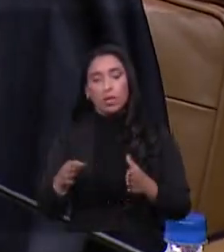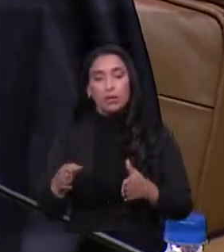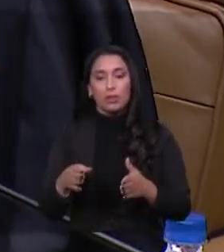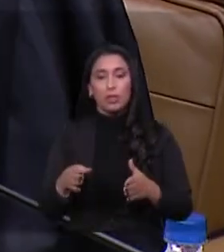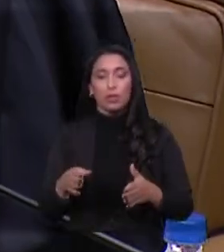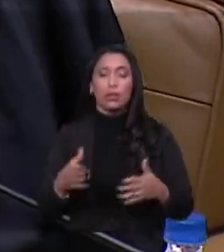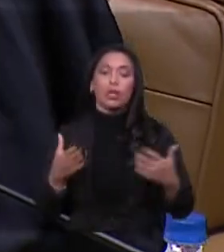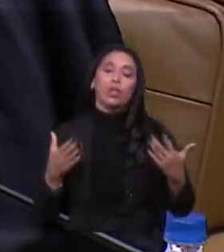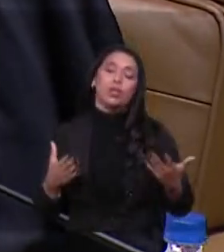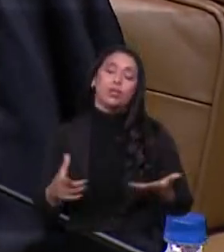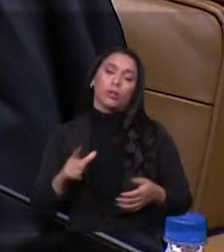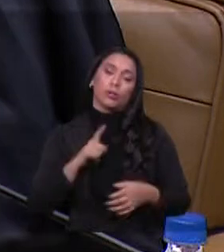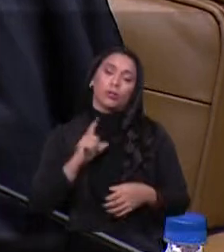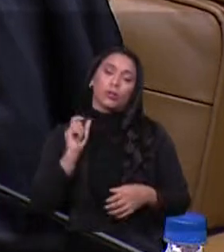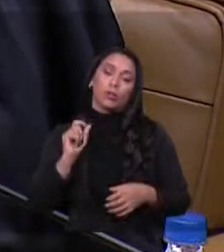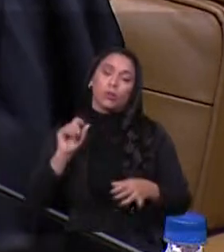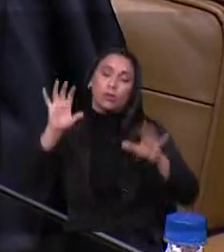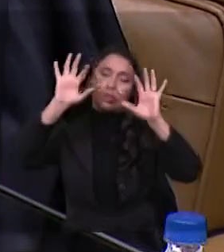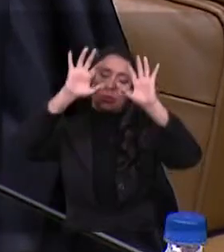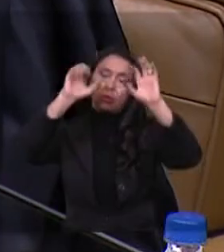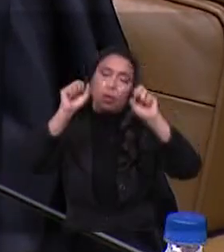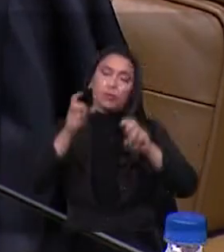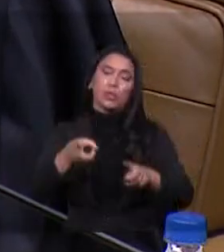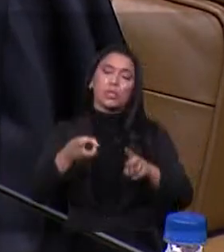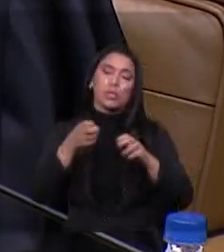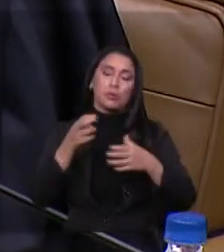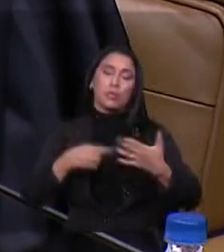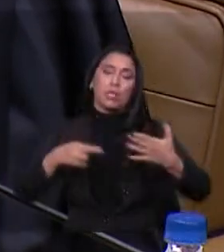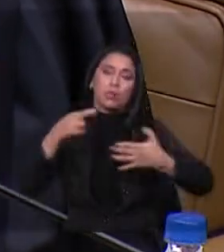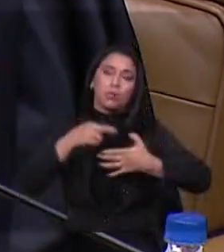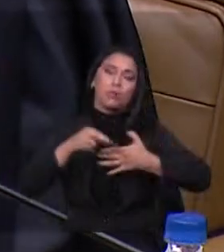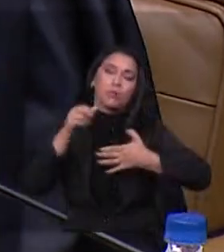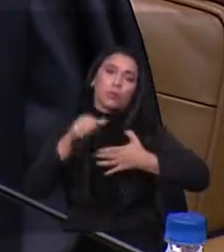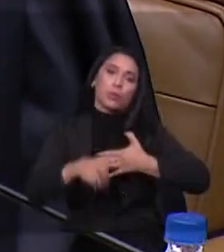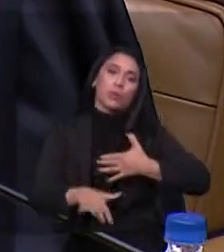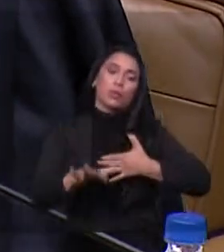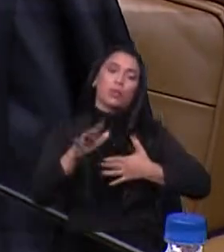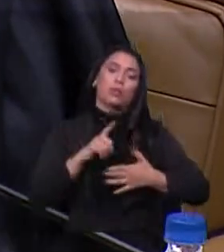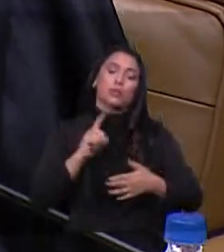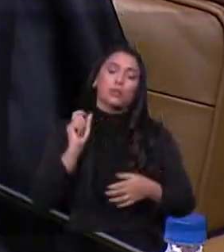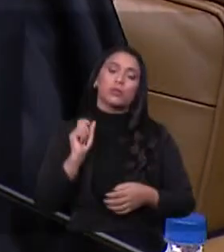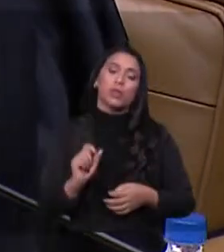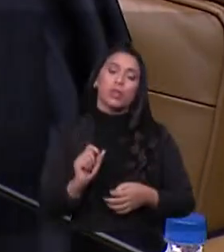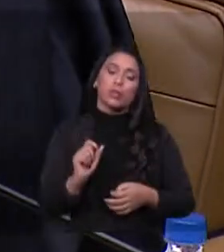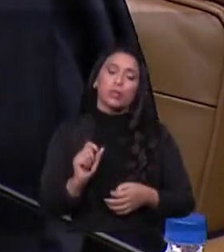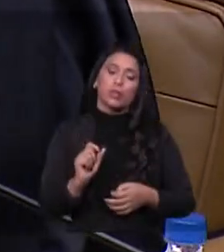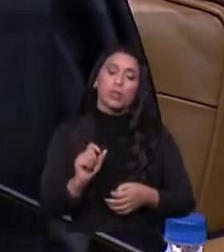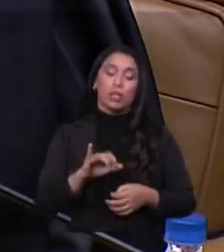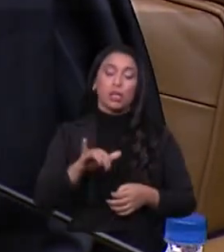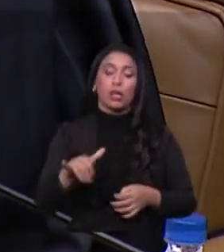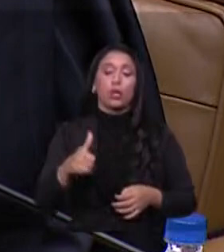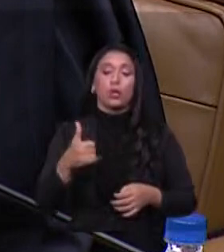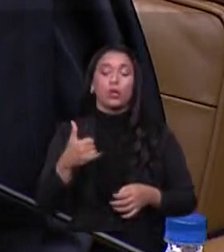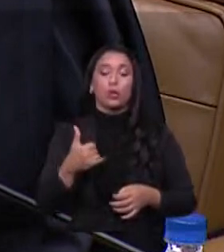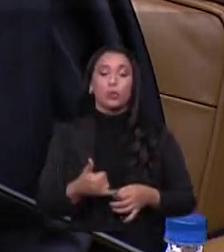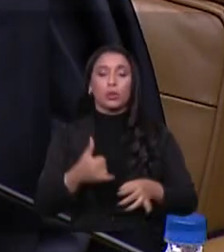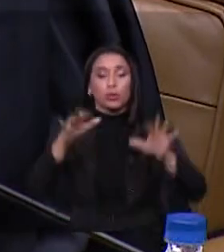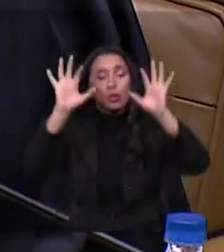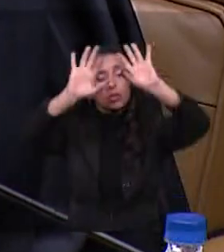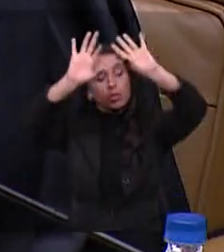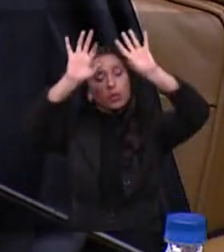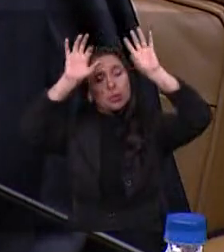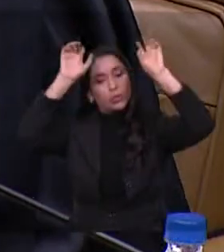obstante, o fato do tribunal ter reconhecido a repercussão geral, sem dúvida, dá oportunidade para o